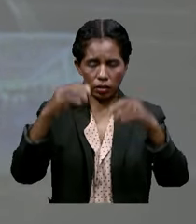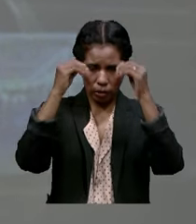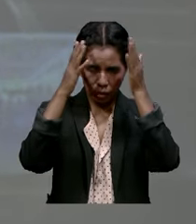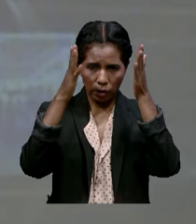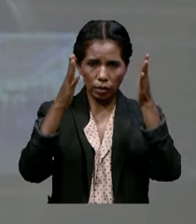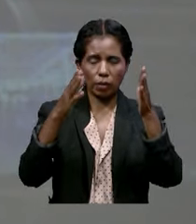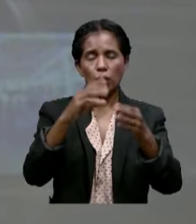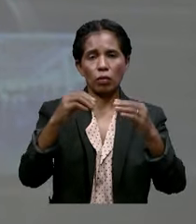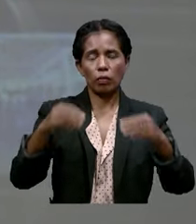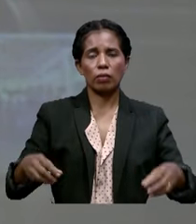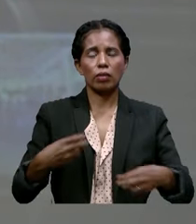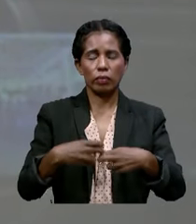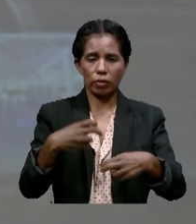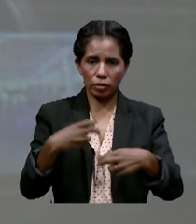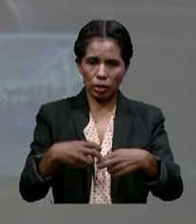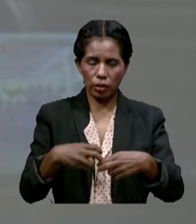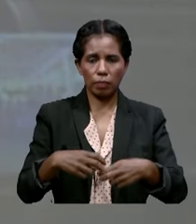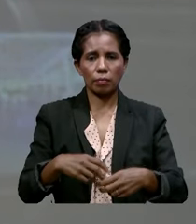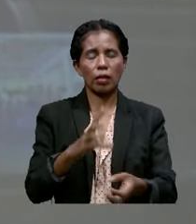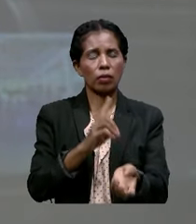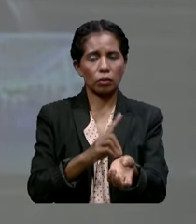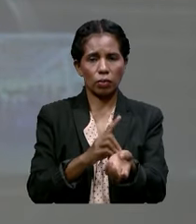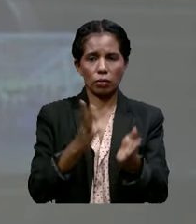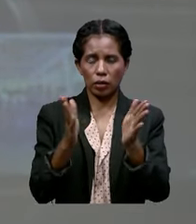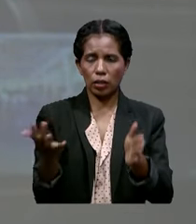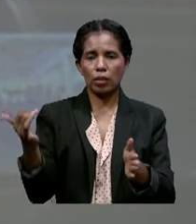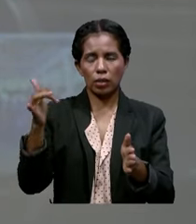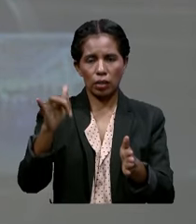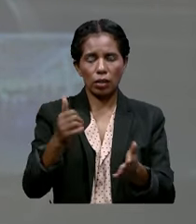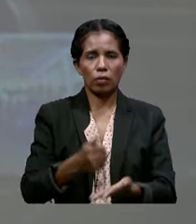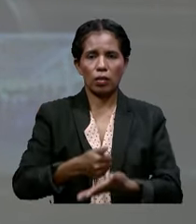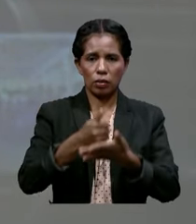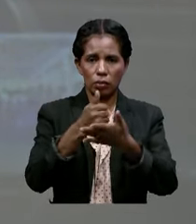de saúde que prestam atendimento.